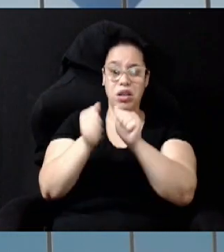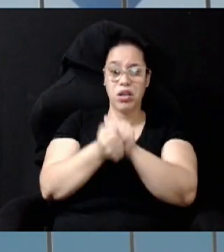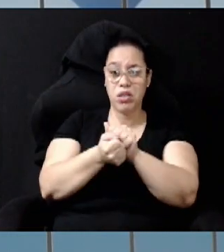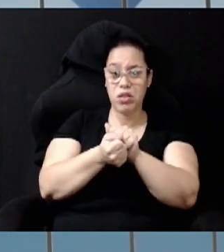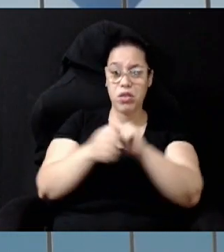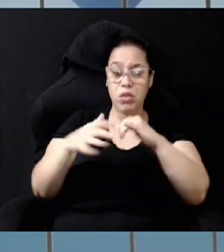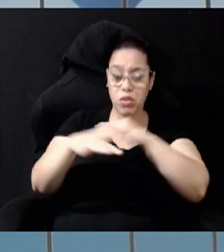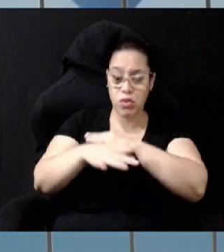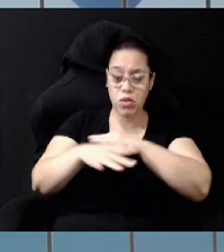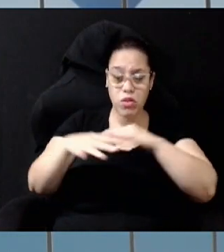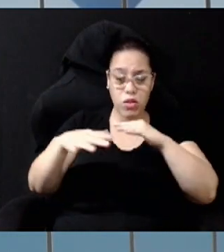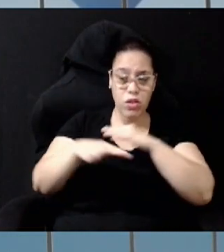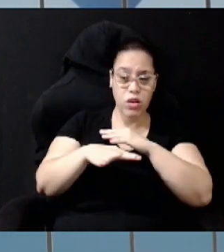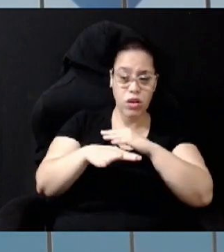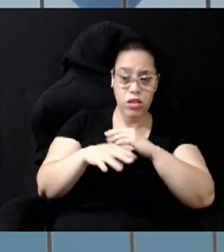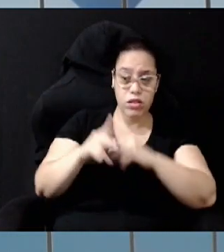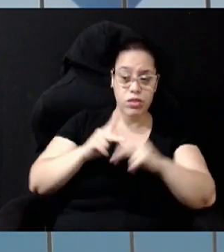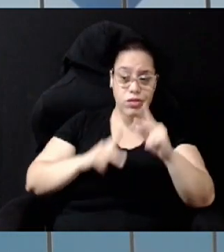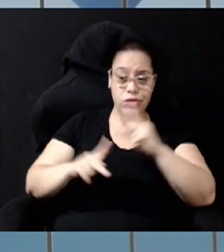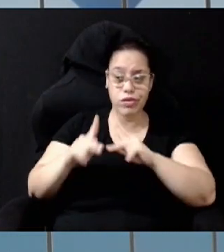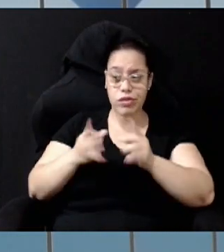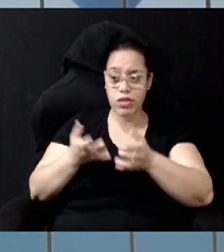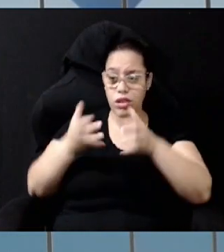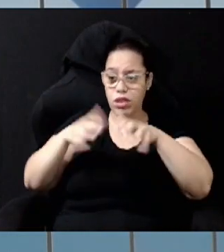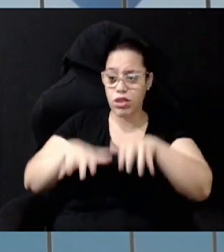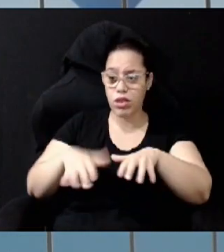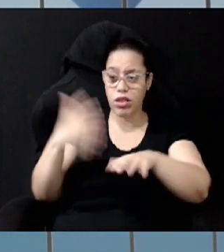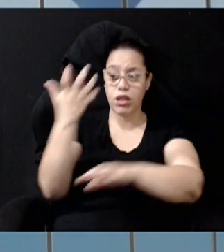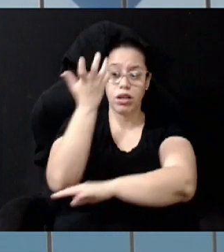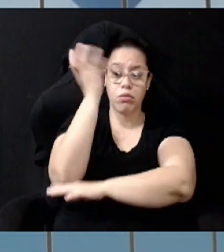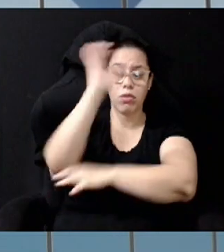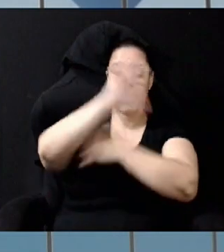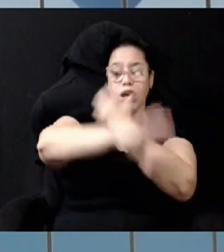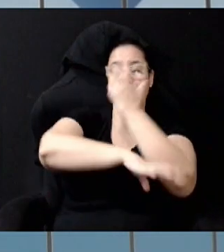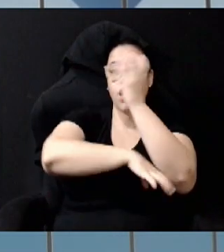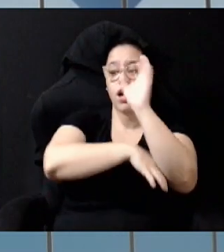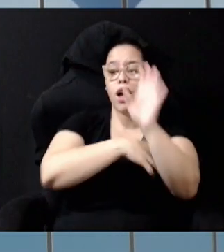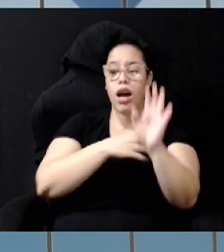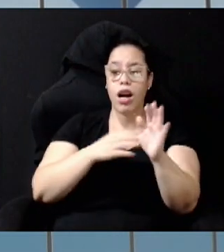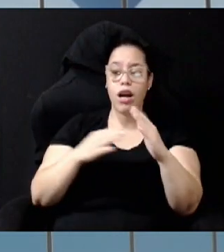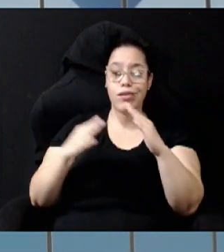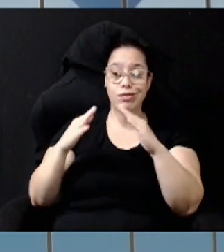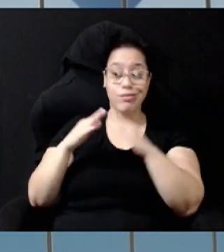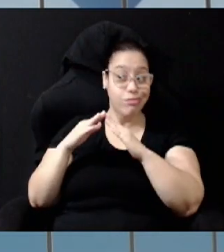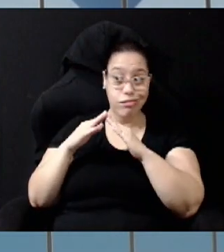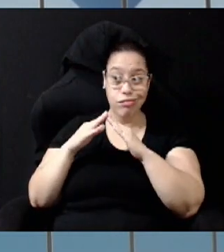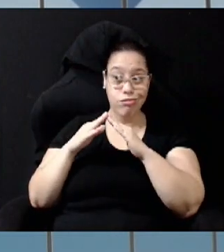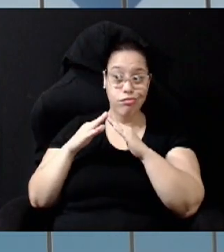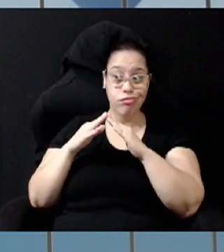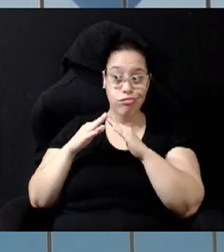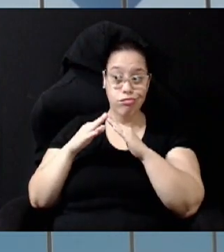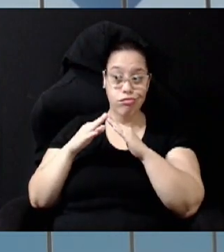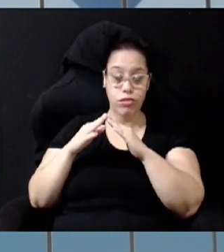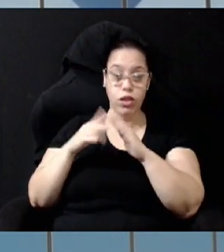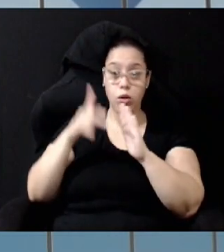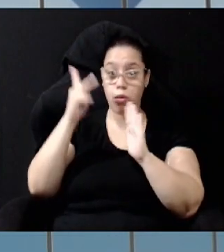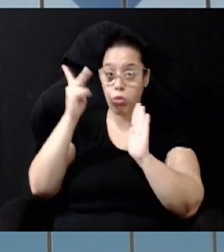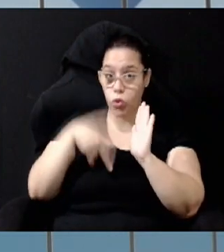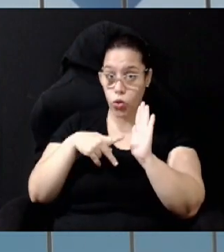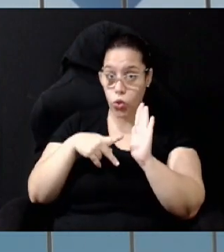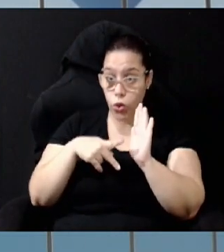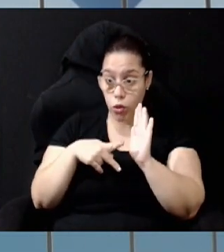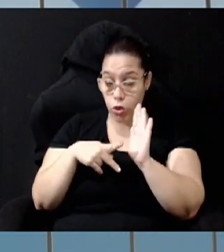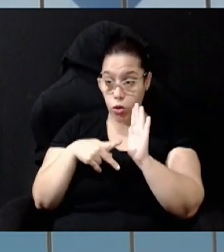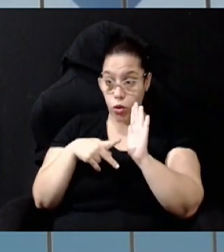tem uma população que ninguém quer mais árvore na frente de casa. Então, você trazer espécies próprias, você fomentar isso, que a